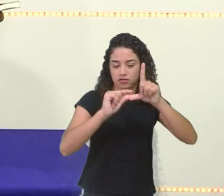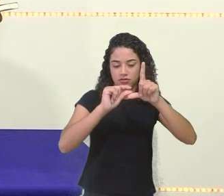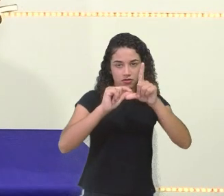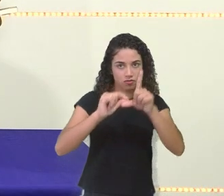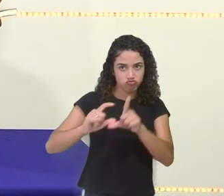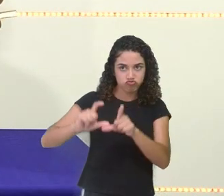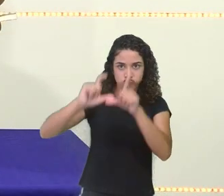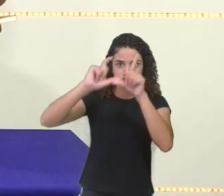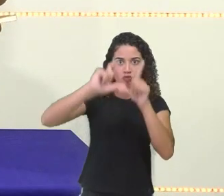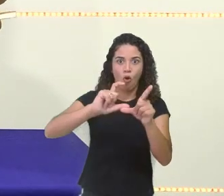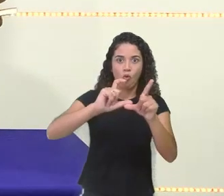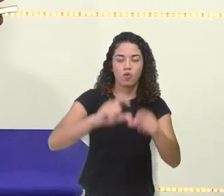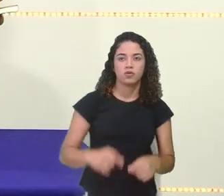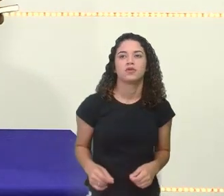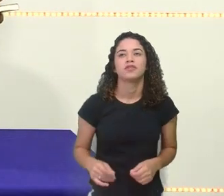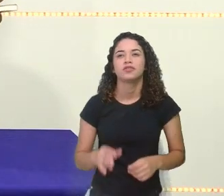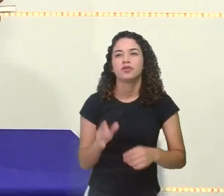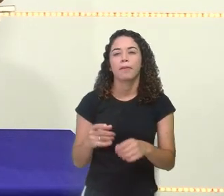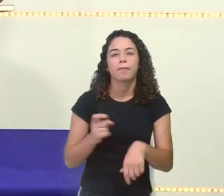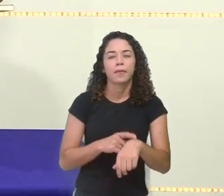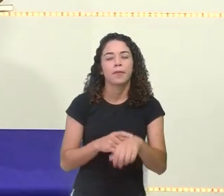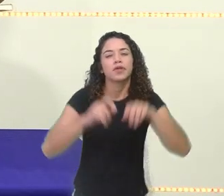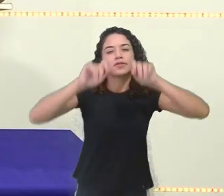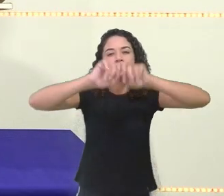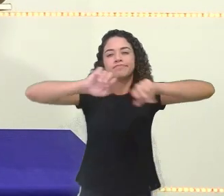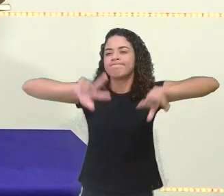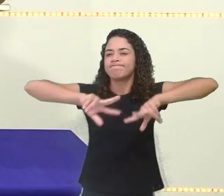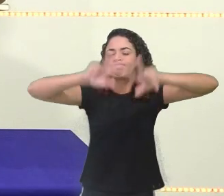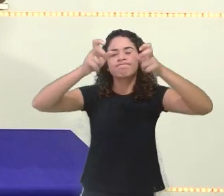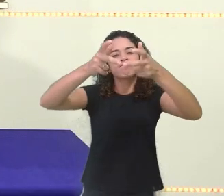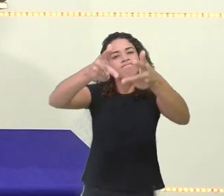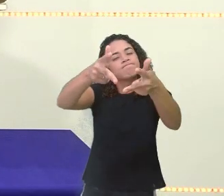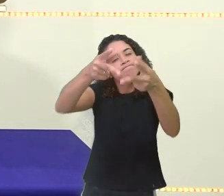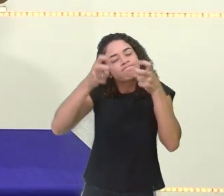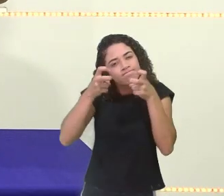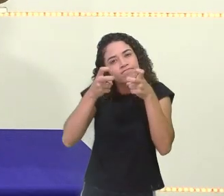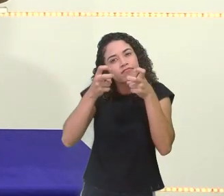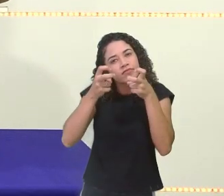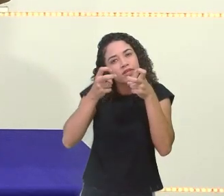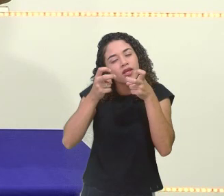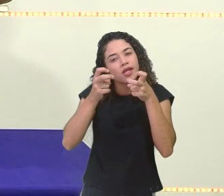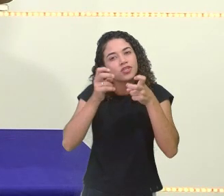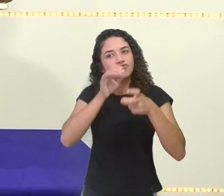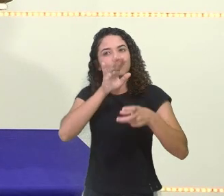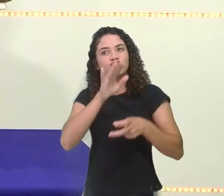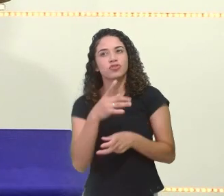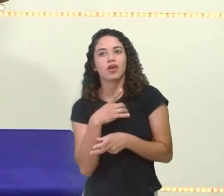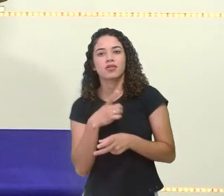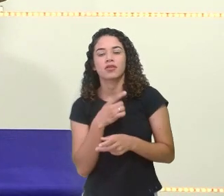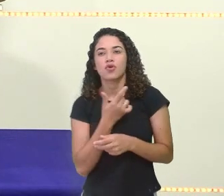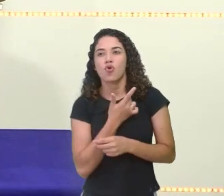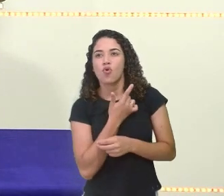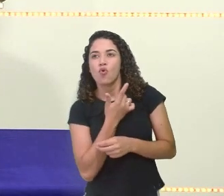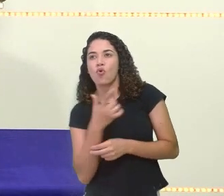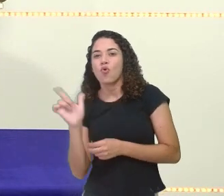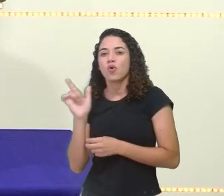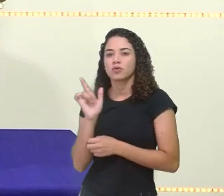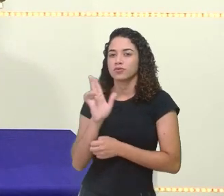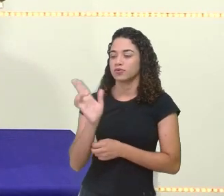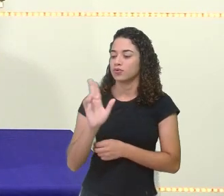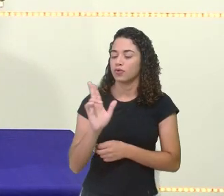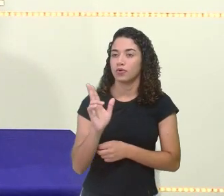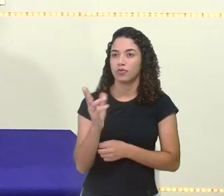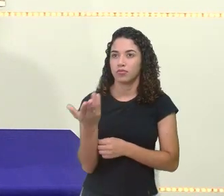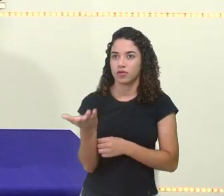poema que eu tô aí na tela, eu já percebo que quando eu falo o título, tem um outro nome aí por trás, tá?